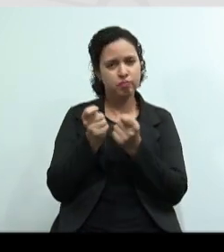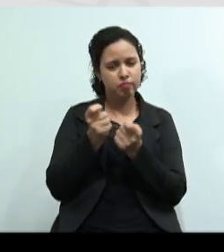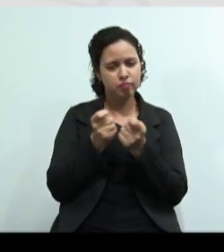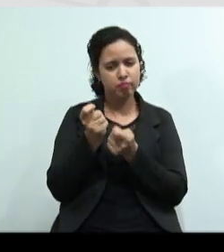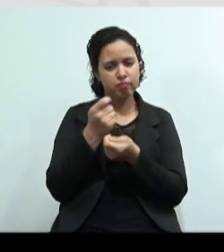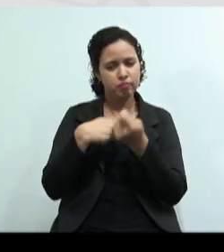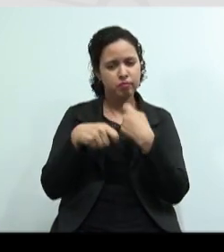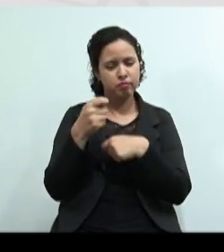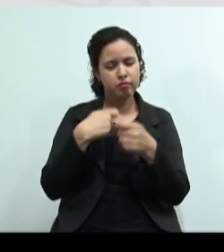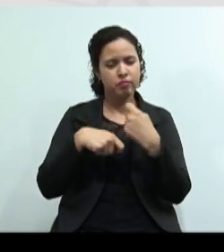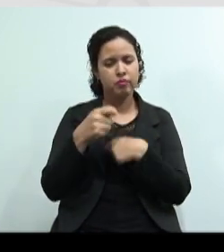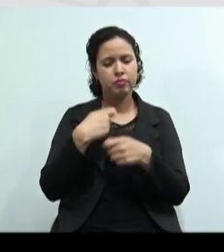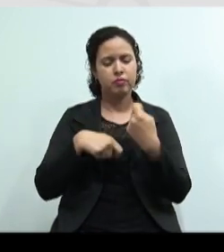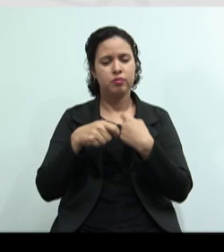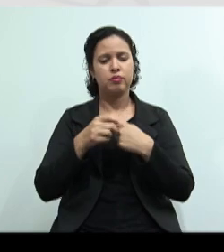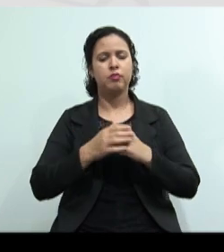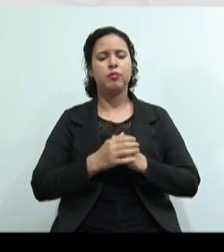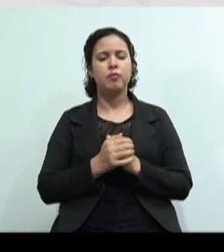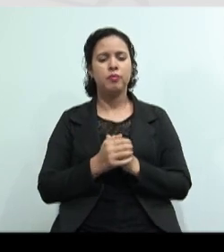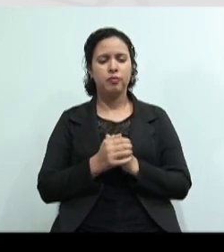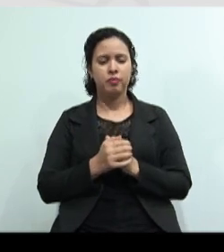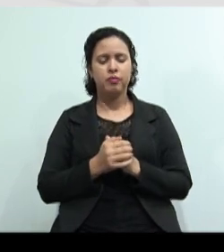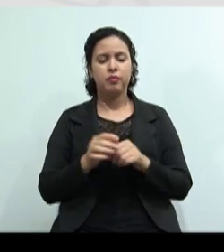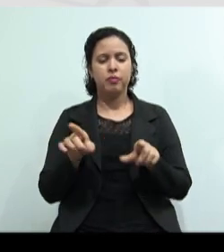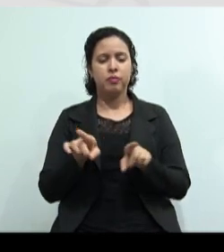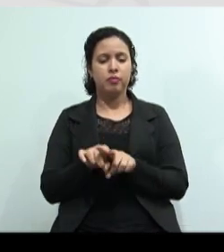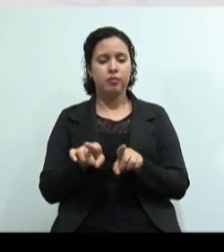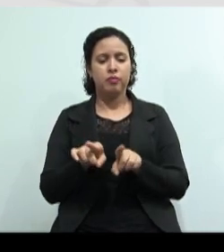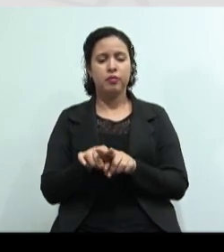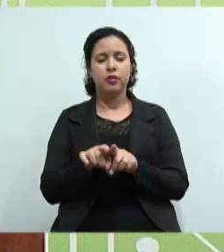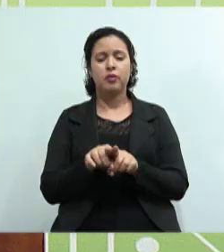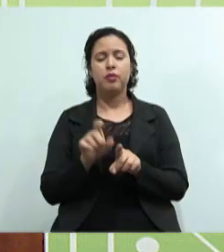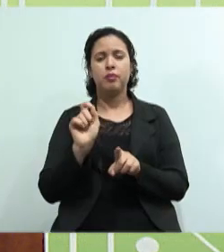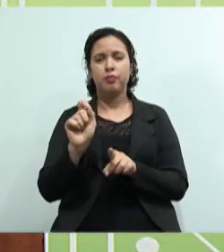aquisição. Ok, então esses são fatores,